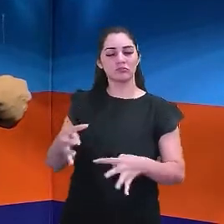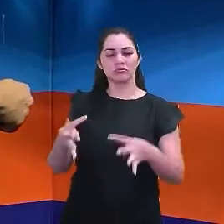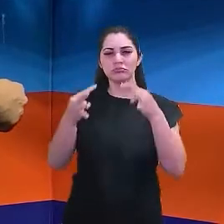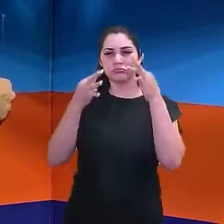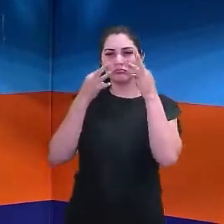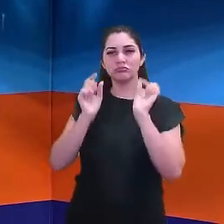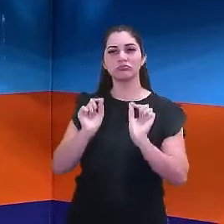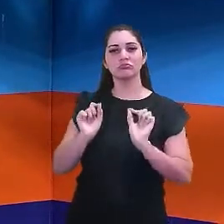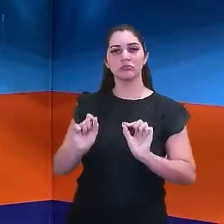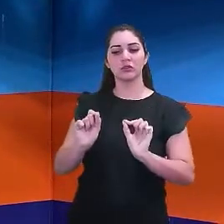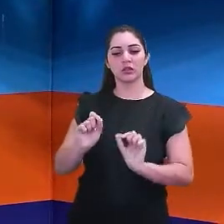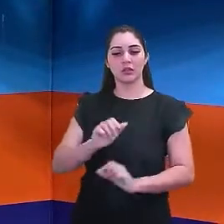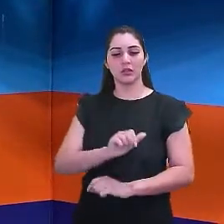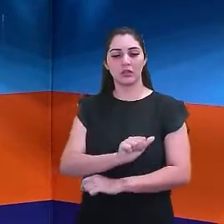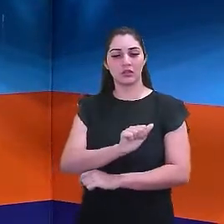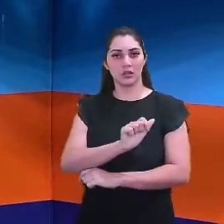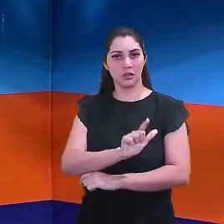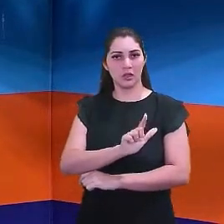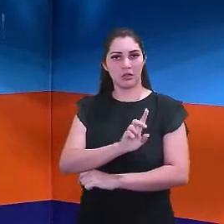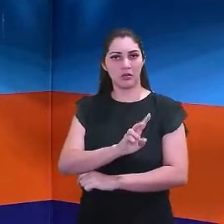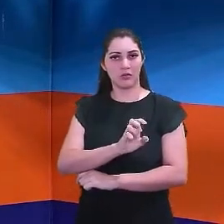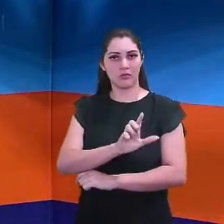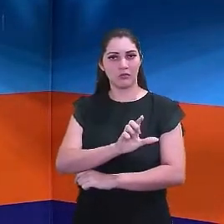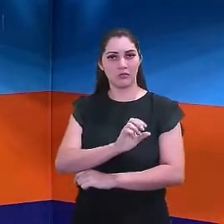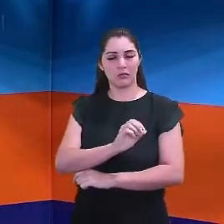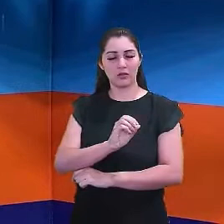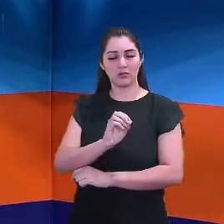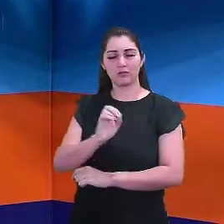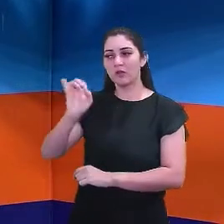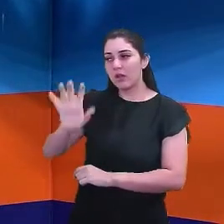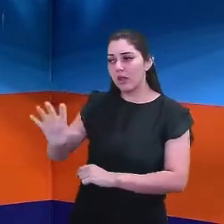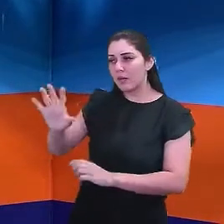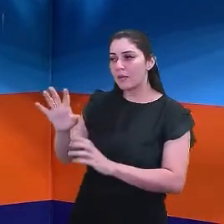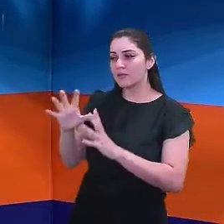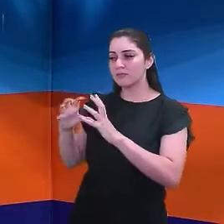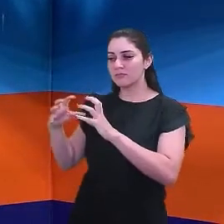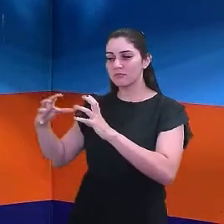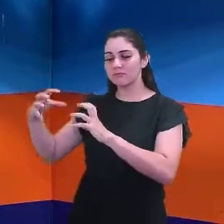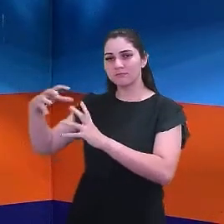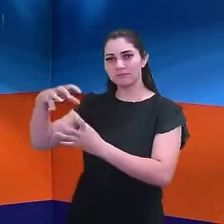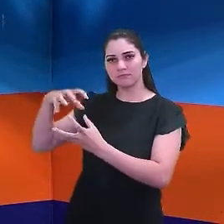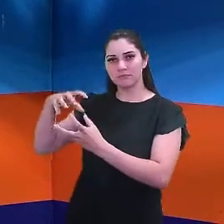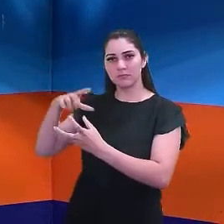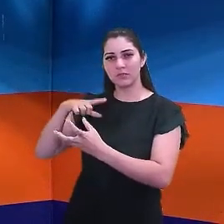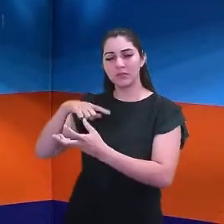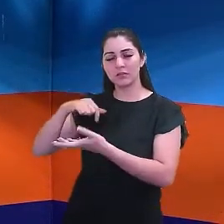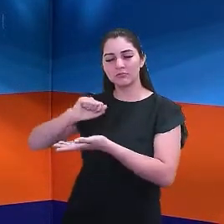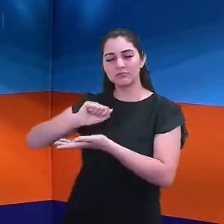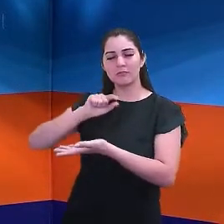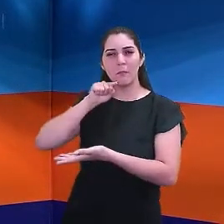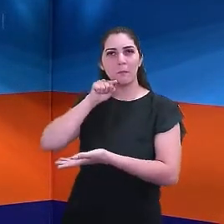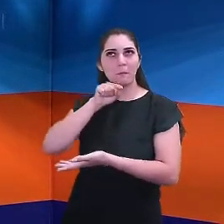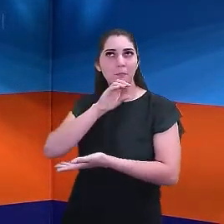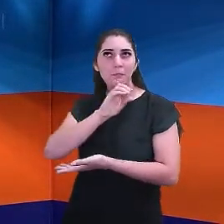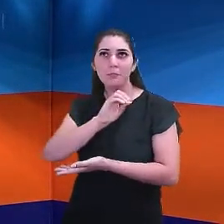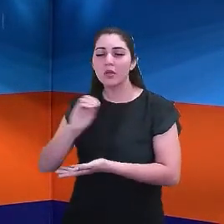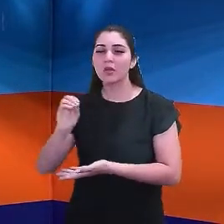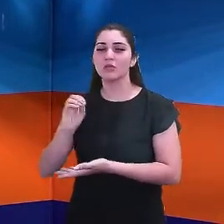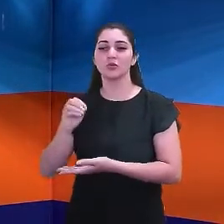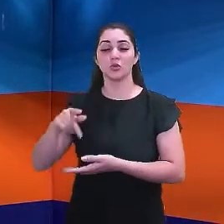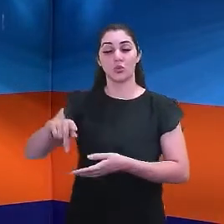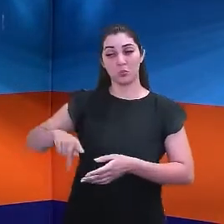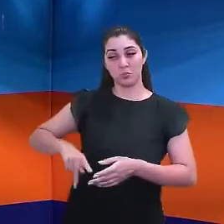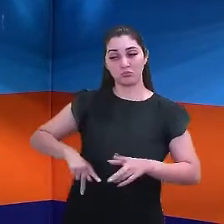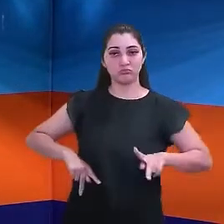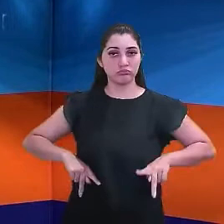você vê esse alvéolo pulmonar aqui, essa estrutura que você vai ter milhares de milhões, tanto no teu pulmão direito como no teu pulmão esquerdo,